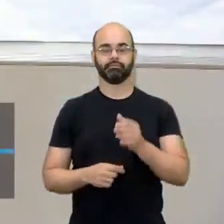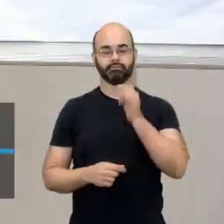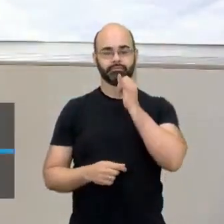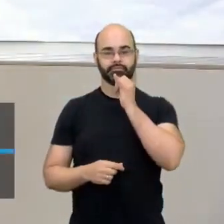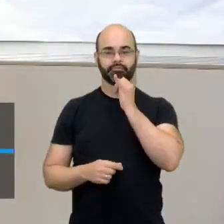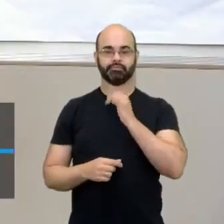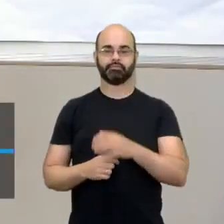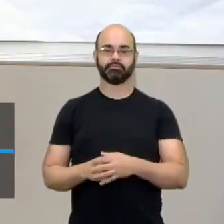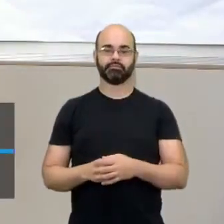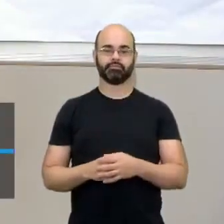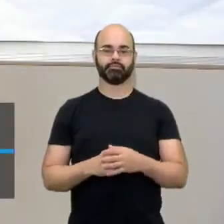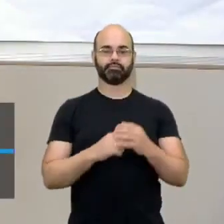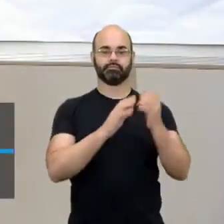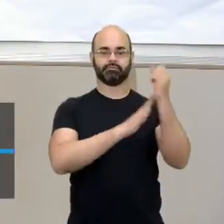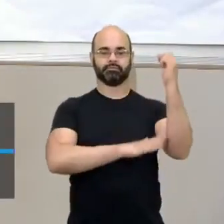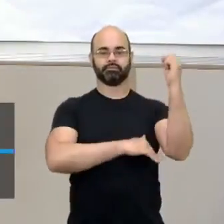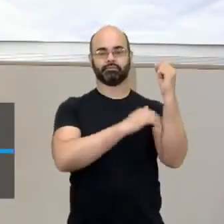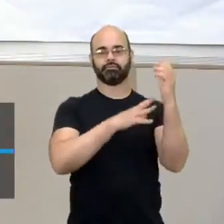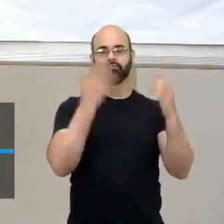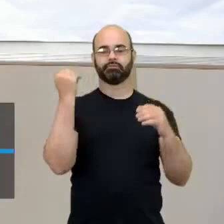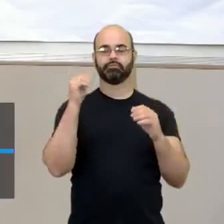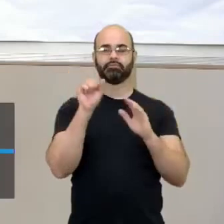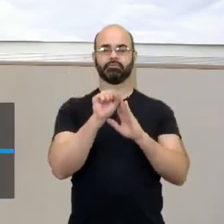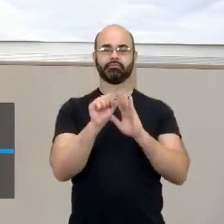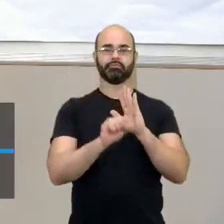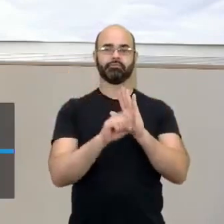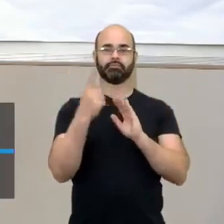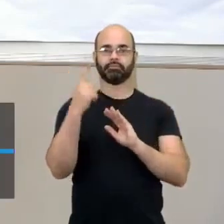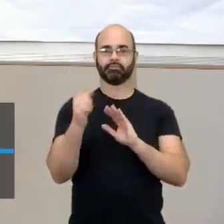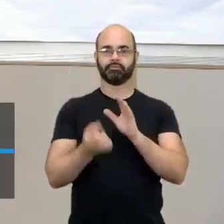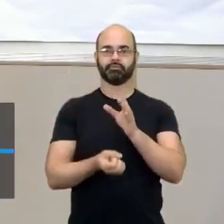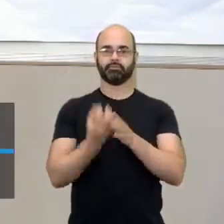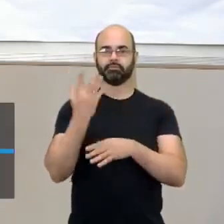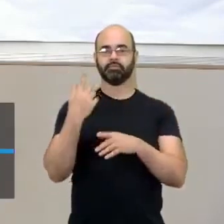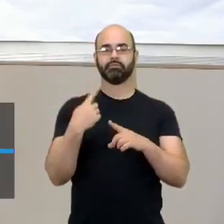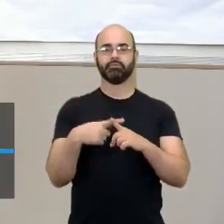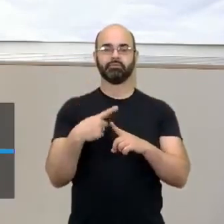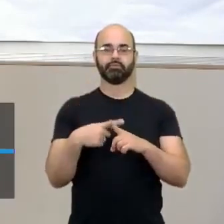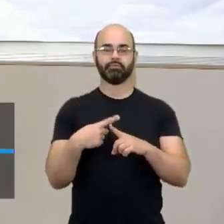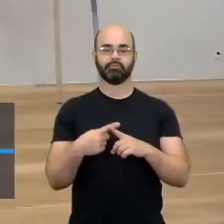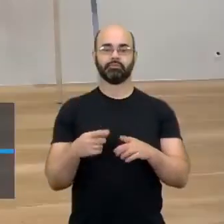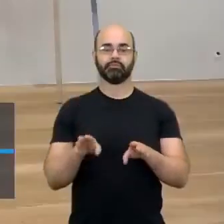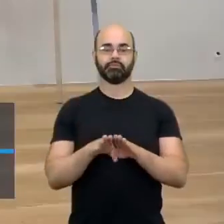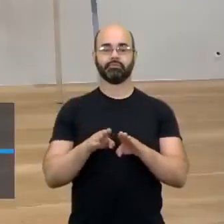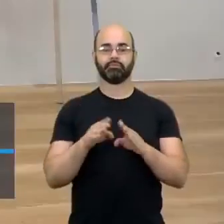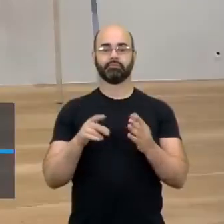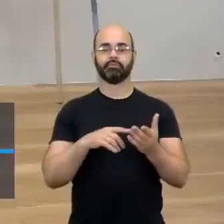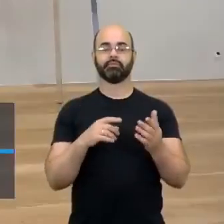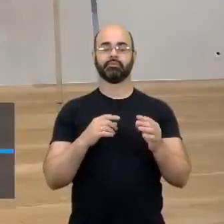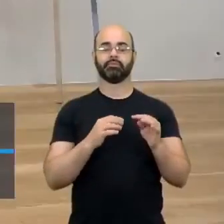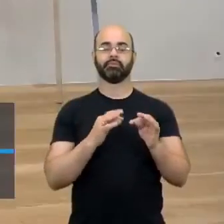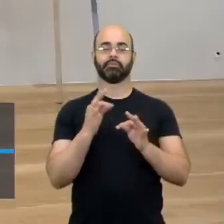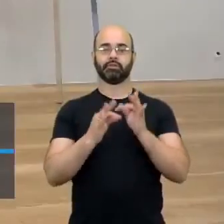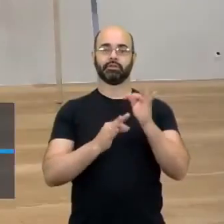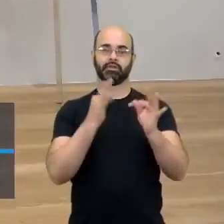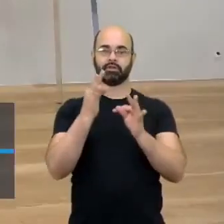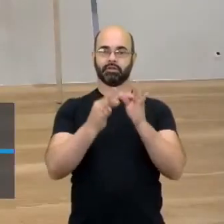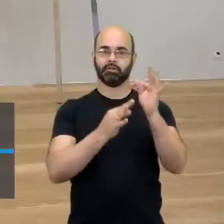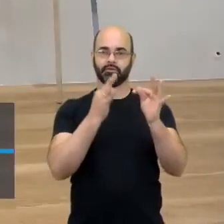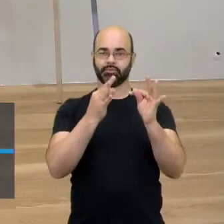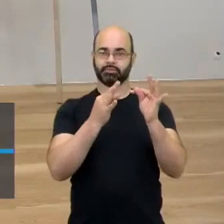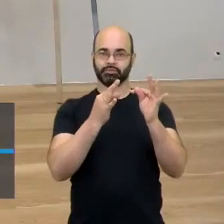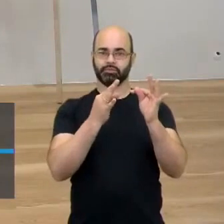que o lambe-lambe surge lá no século XIX, porque lá no século XIX também surge uma tecnologia muito impressionante, muito boa, que é